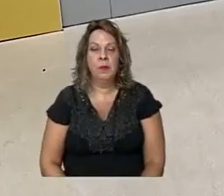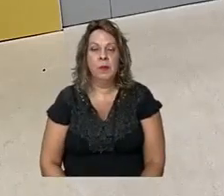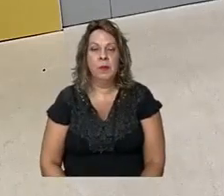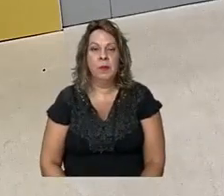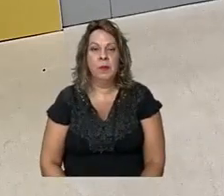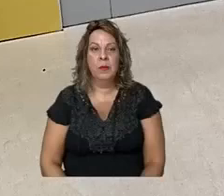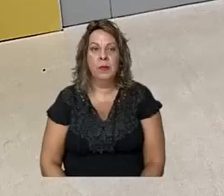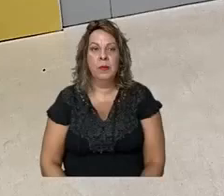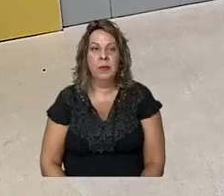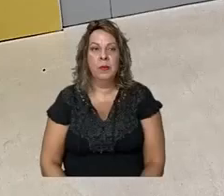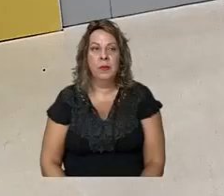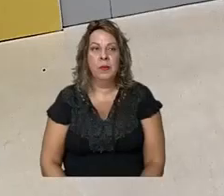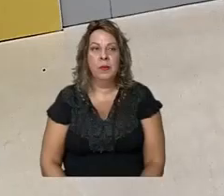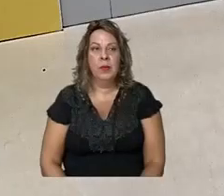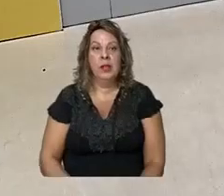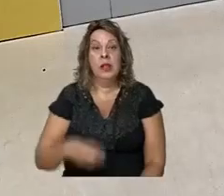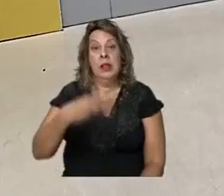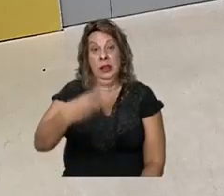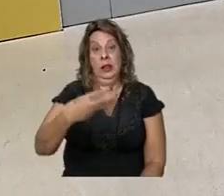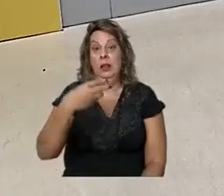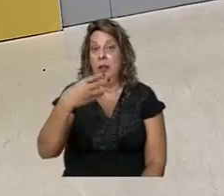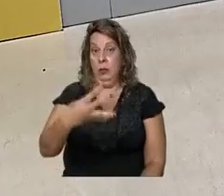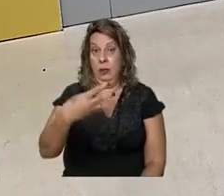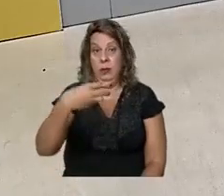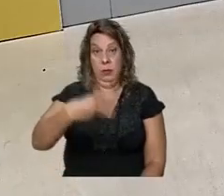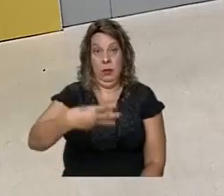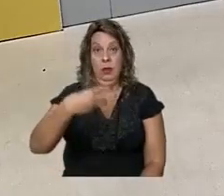49, já no painel,